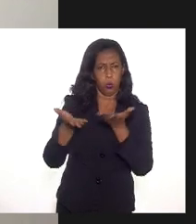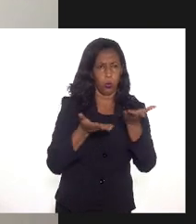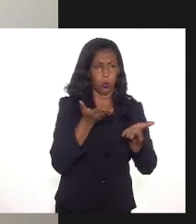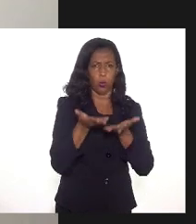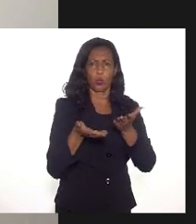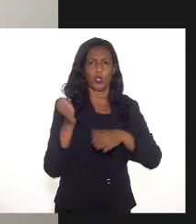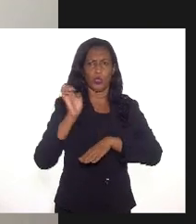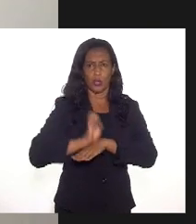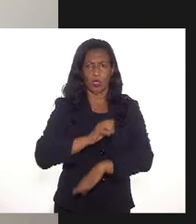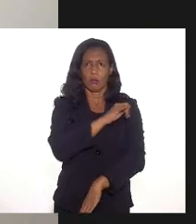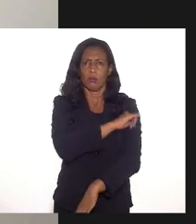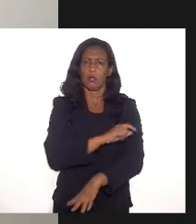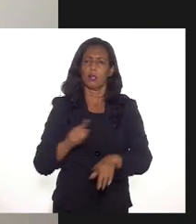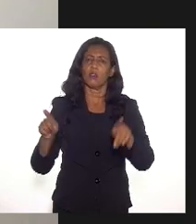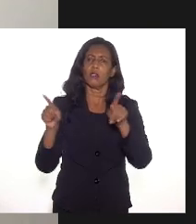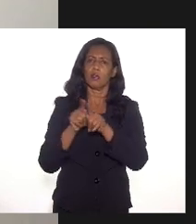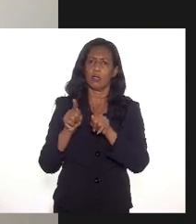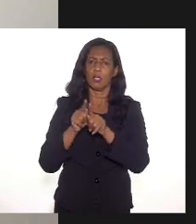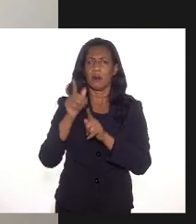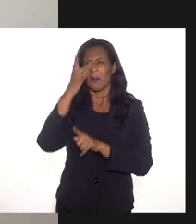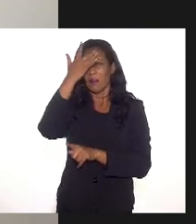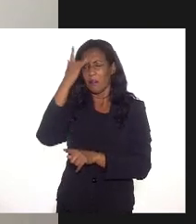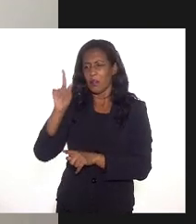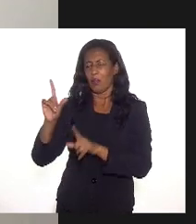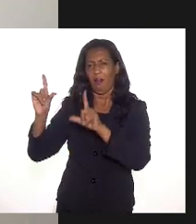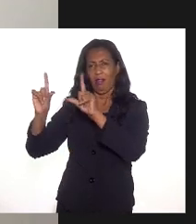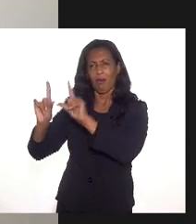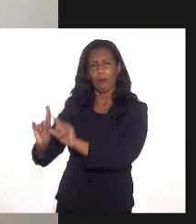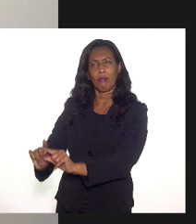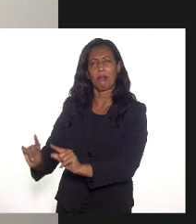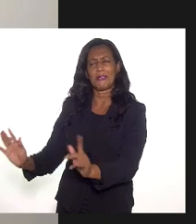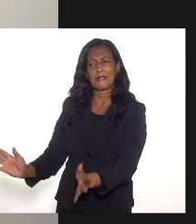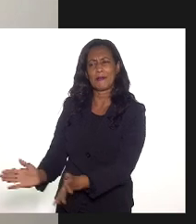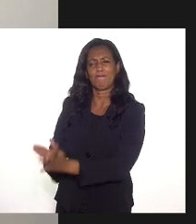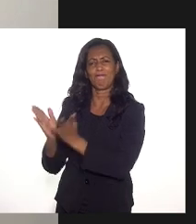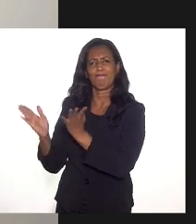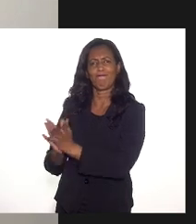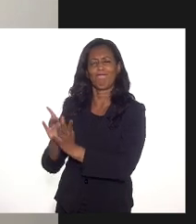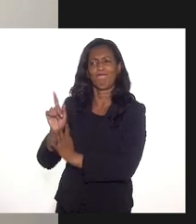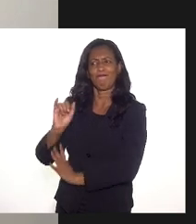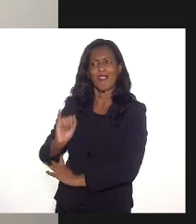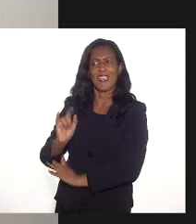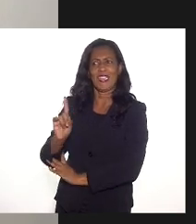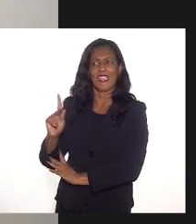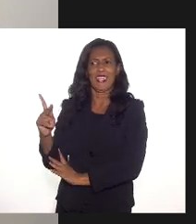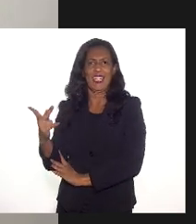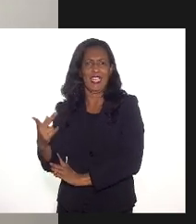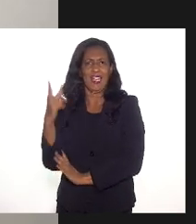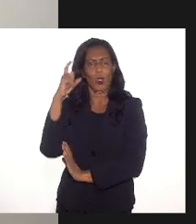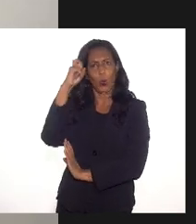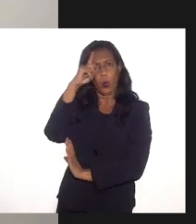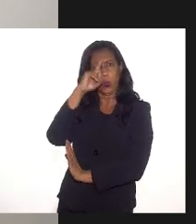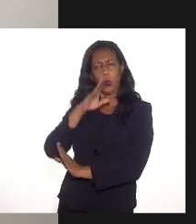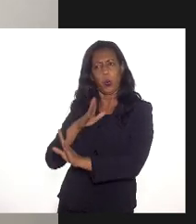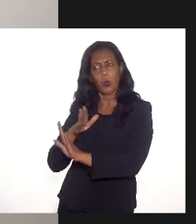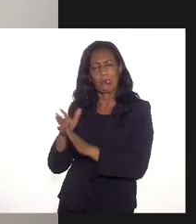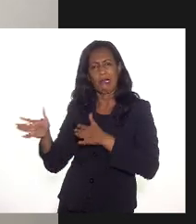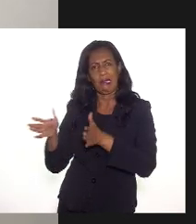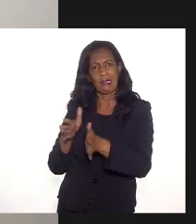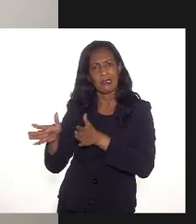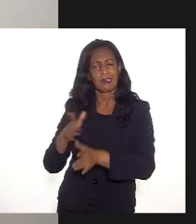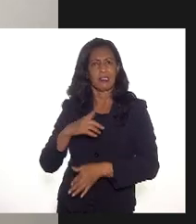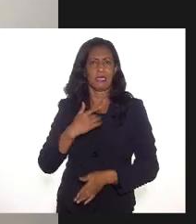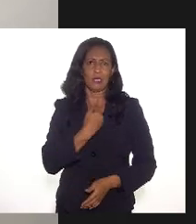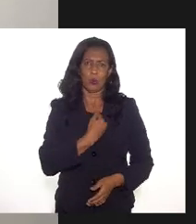e principalmente aquela de baixo desenvolvimento, do baixo IDH, com dificuldade de acesso às políticas